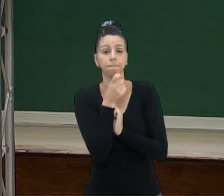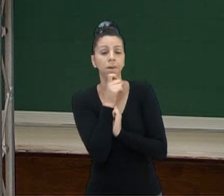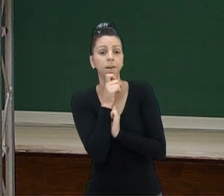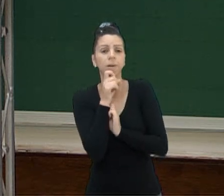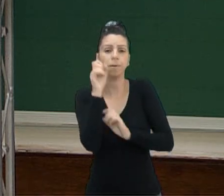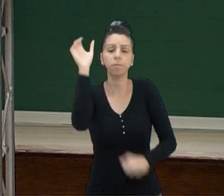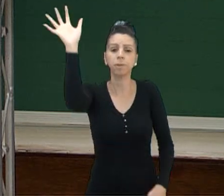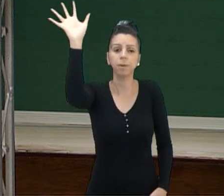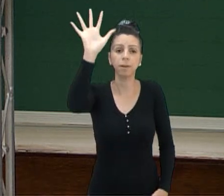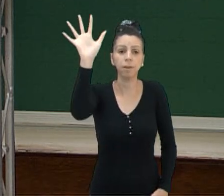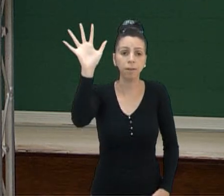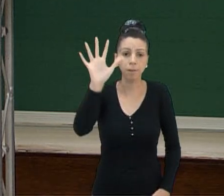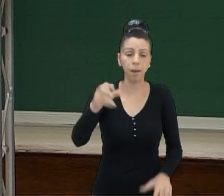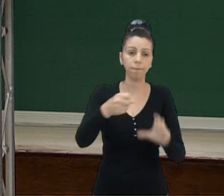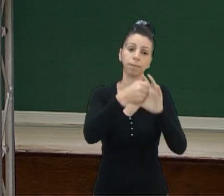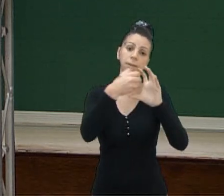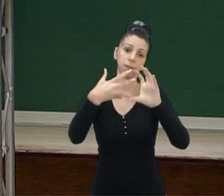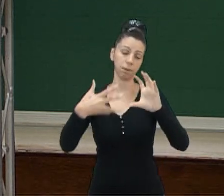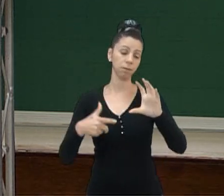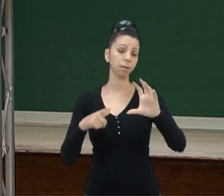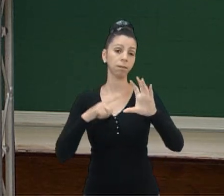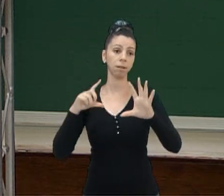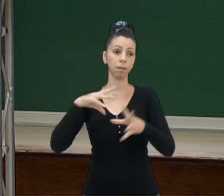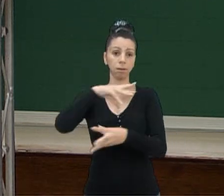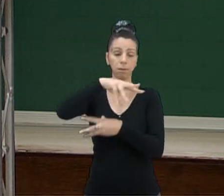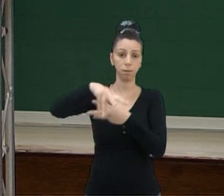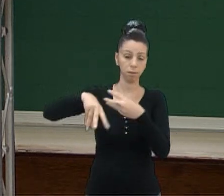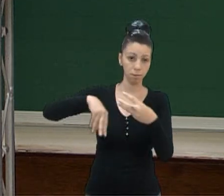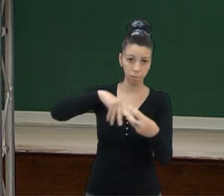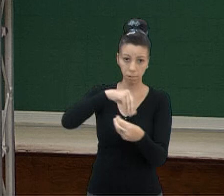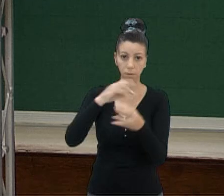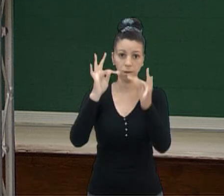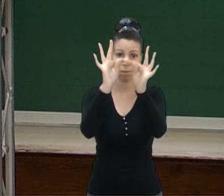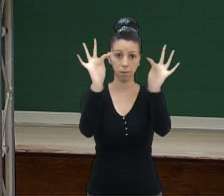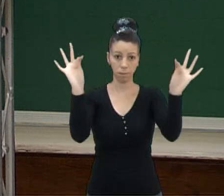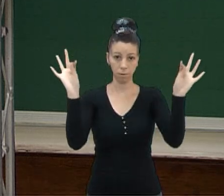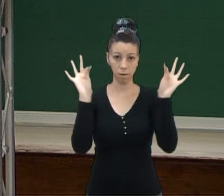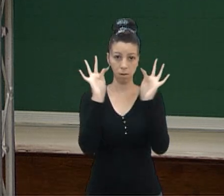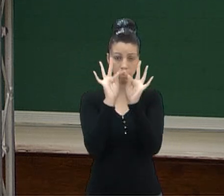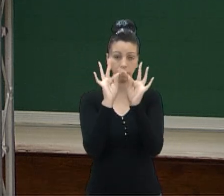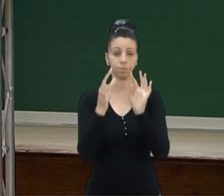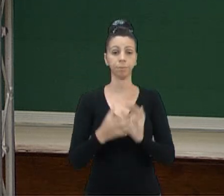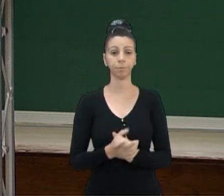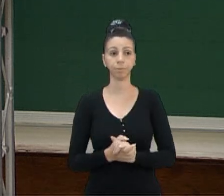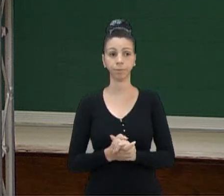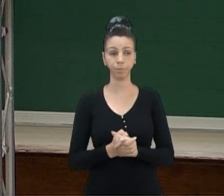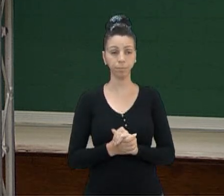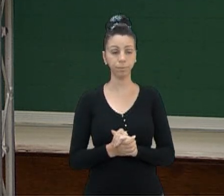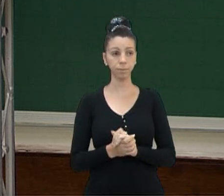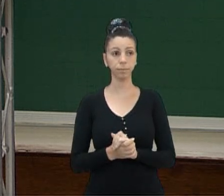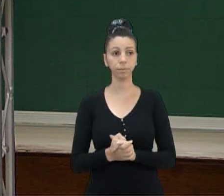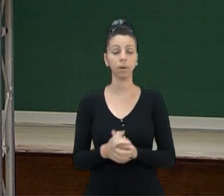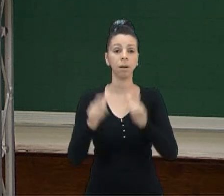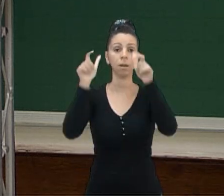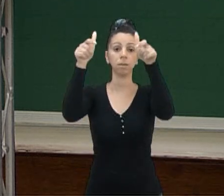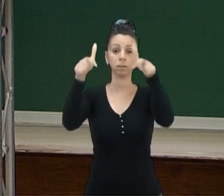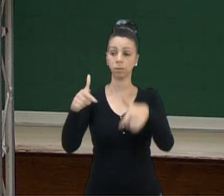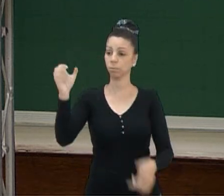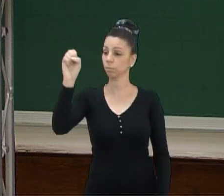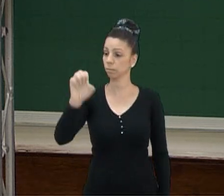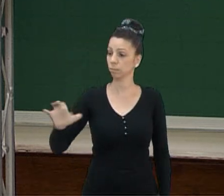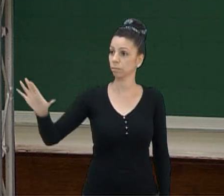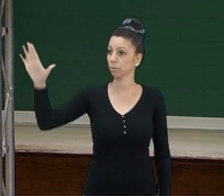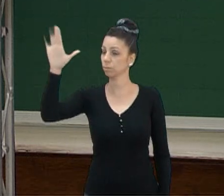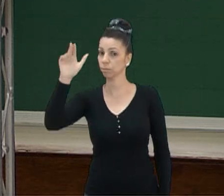e todas aquelas características que envolvem as regiões temperadas. Então, relembrando lá, localização da Europa